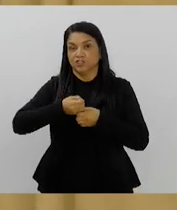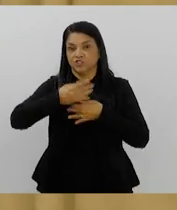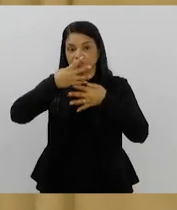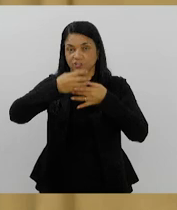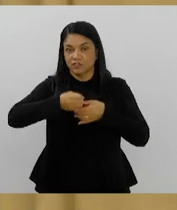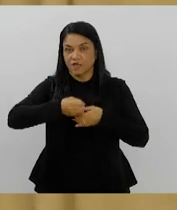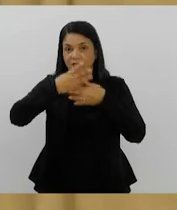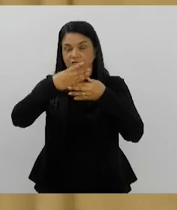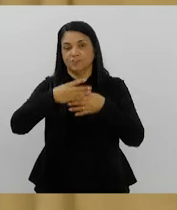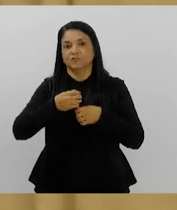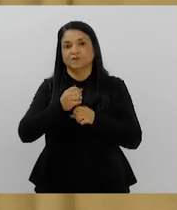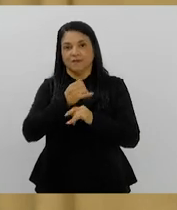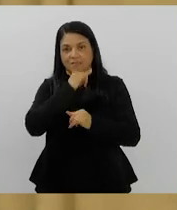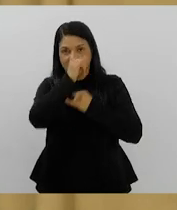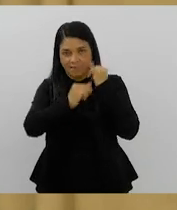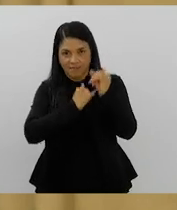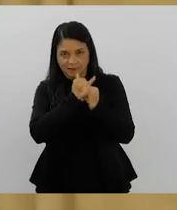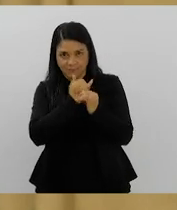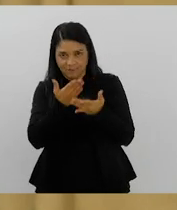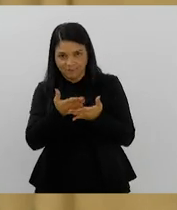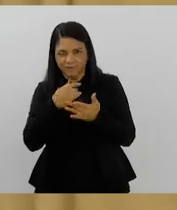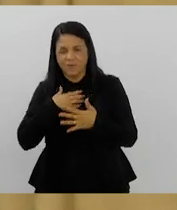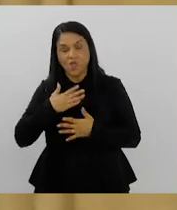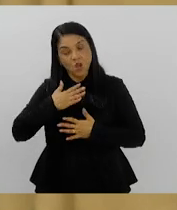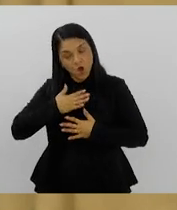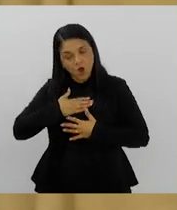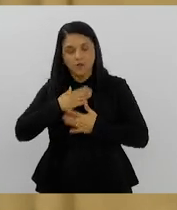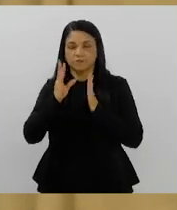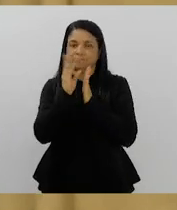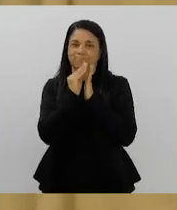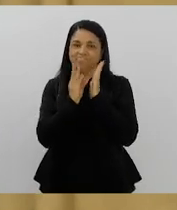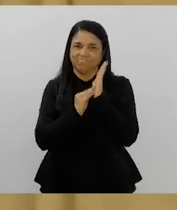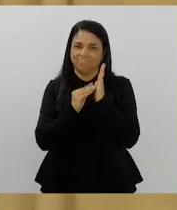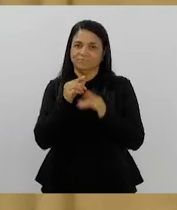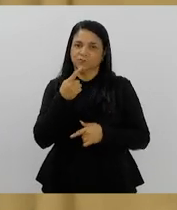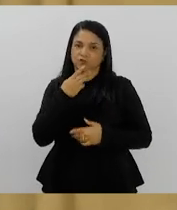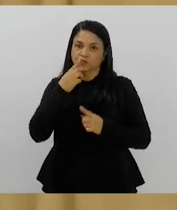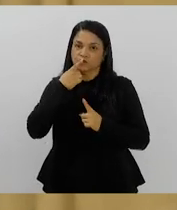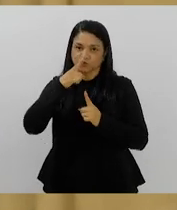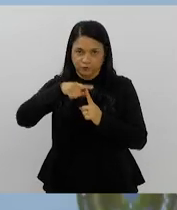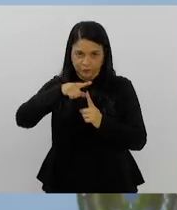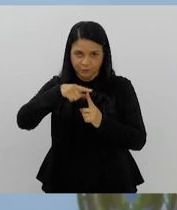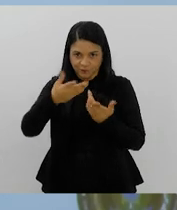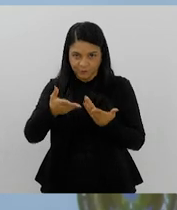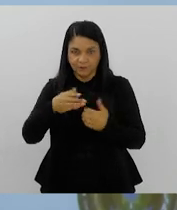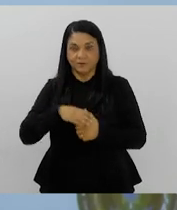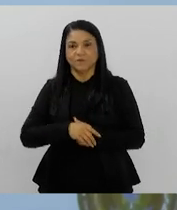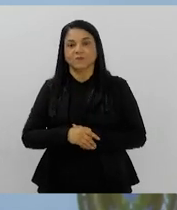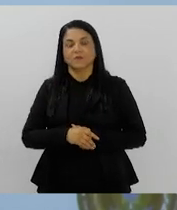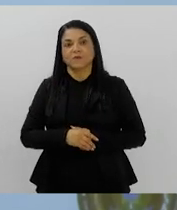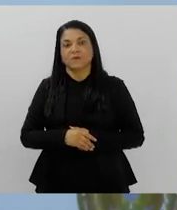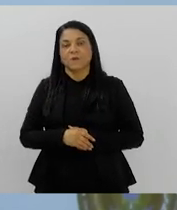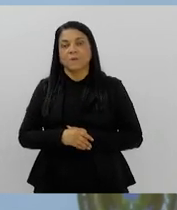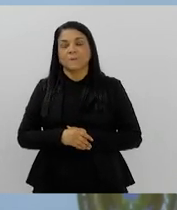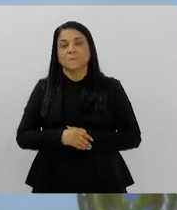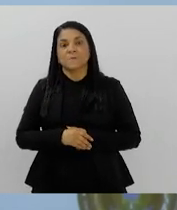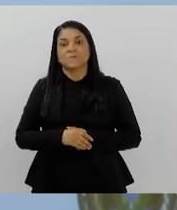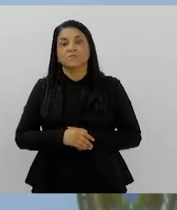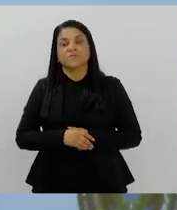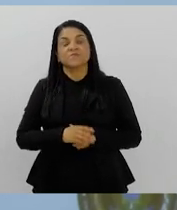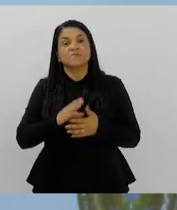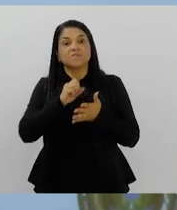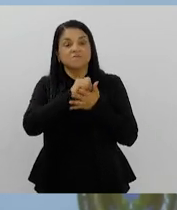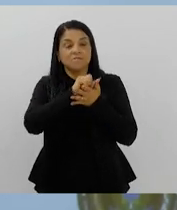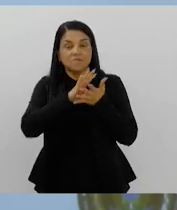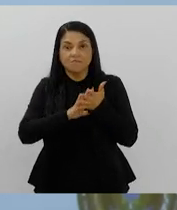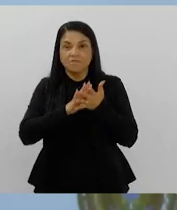desse tipo de quem gosta desse tipo de conteúdo. Então, em suma, a atividade de